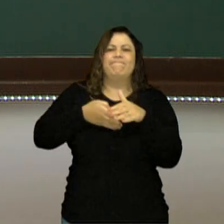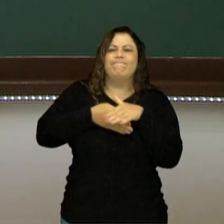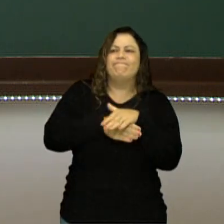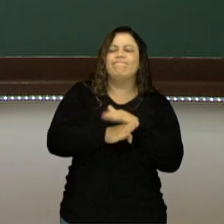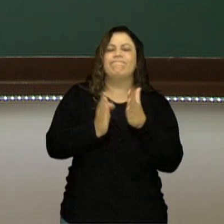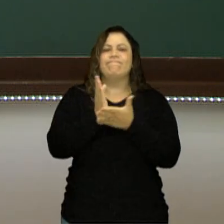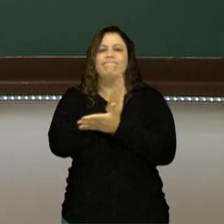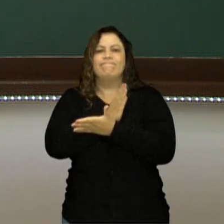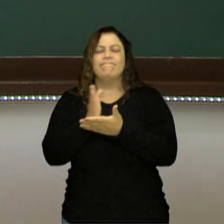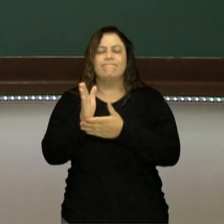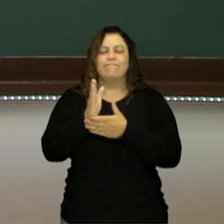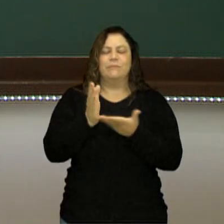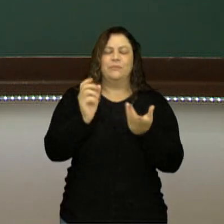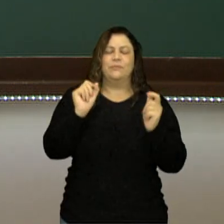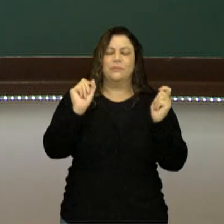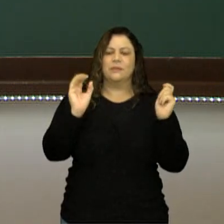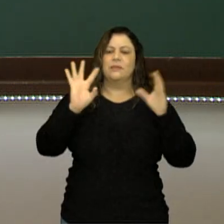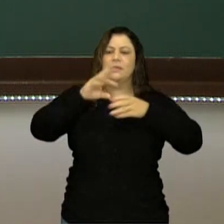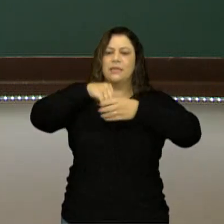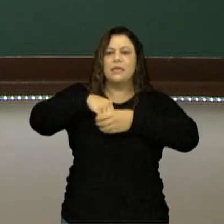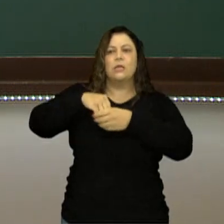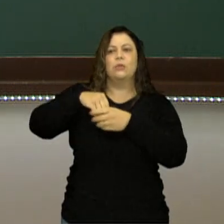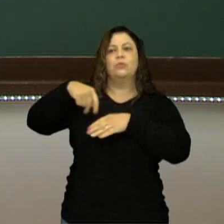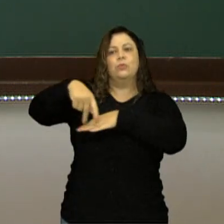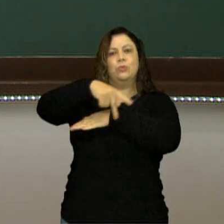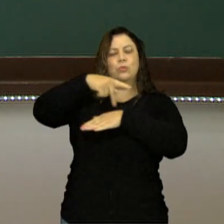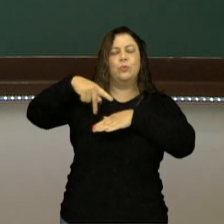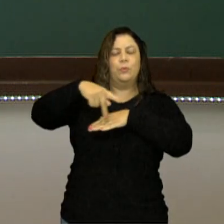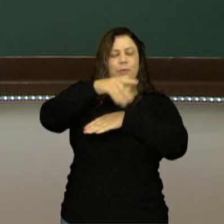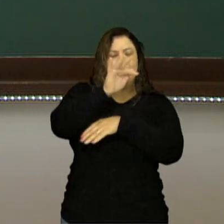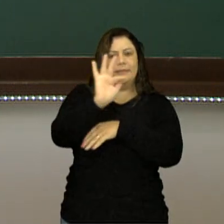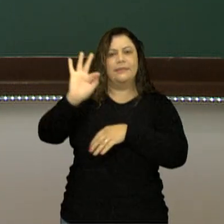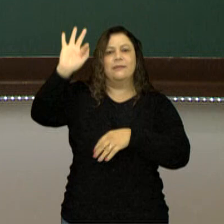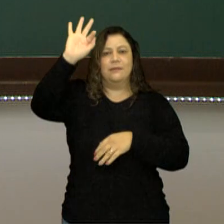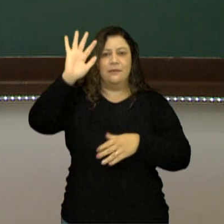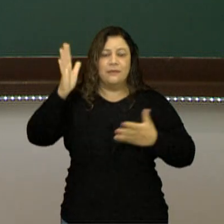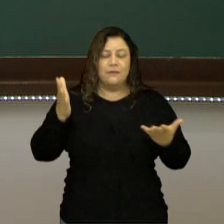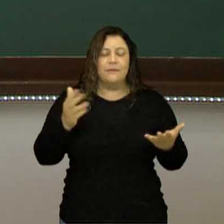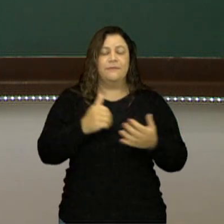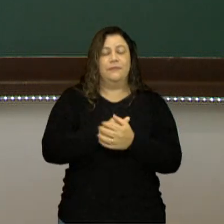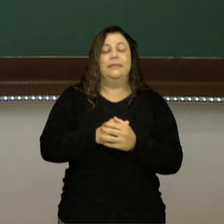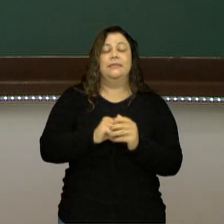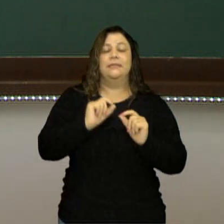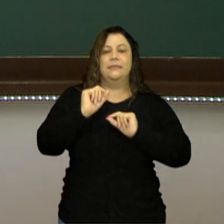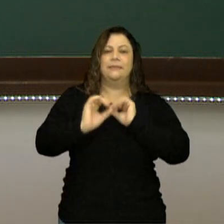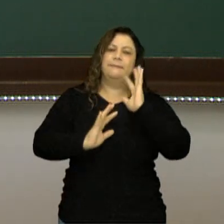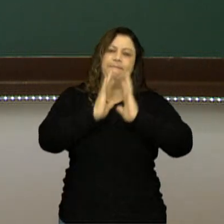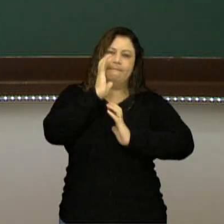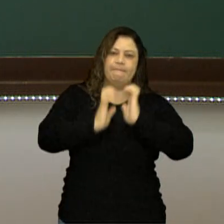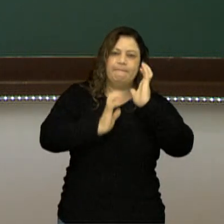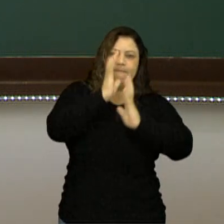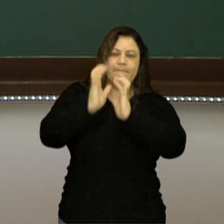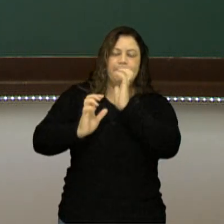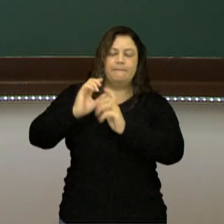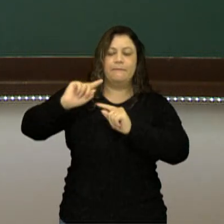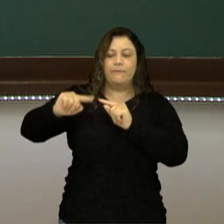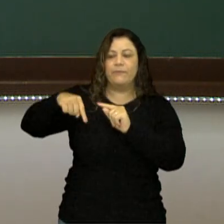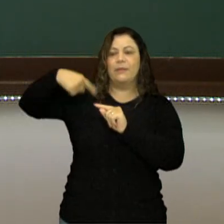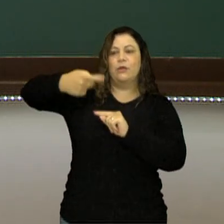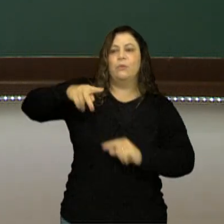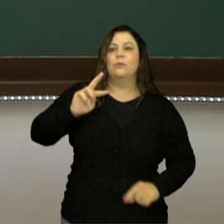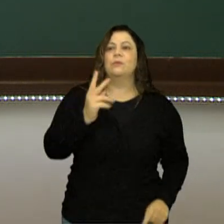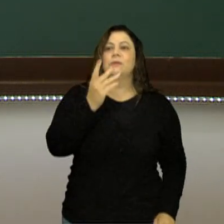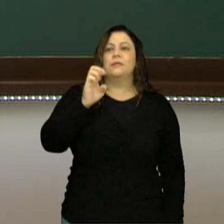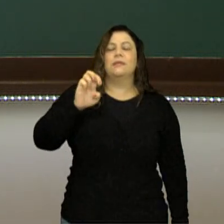os protestantes e católicos geravam uma instabilidade na França. Mas, após então Henrique